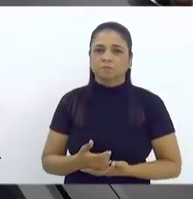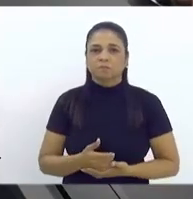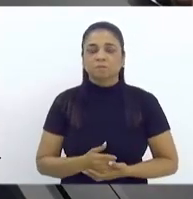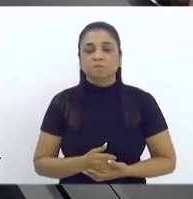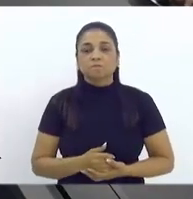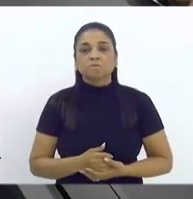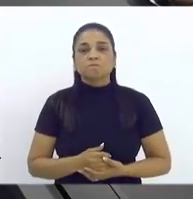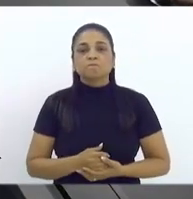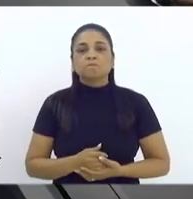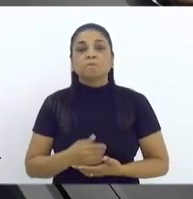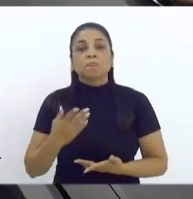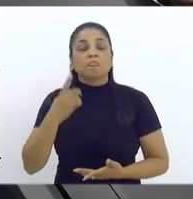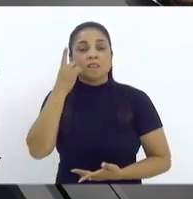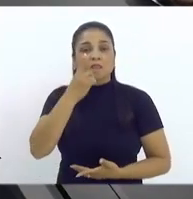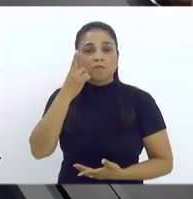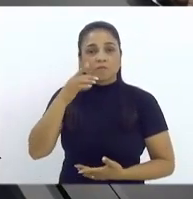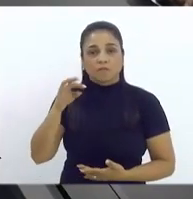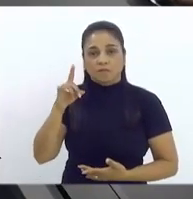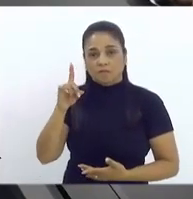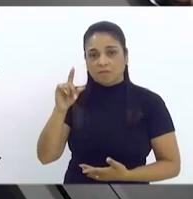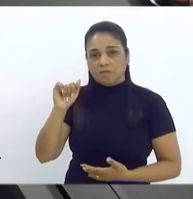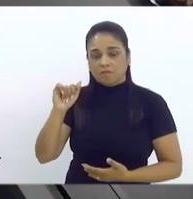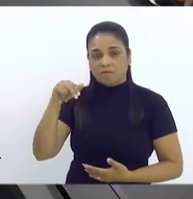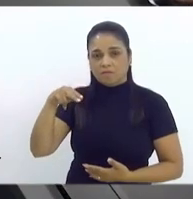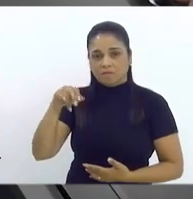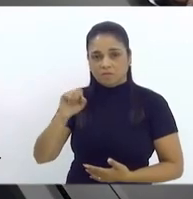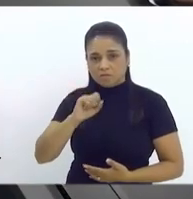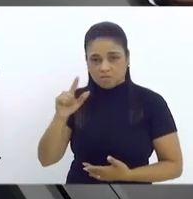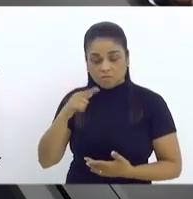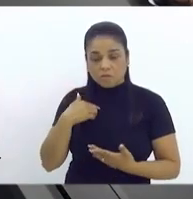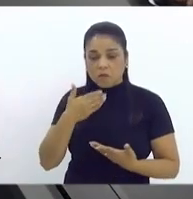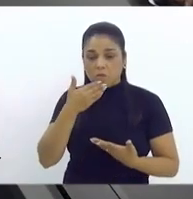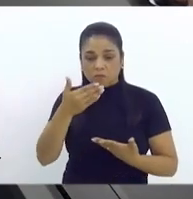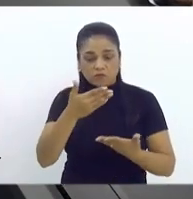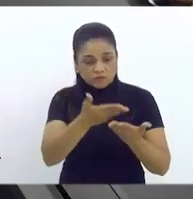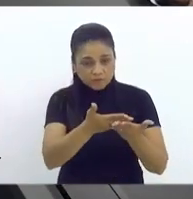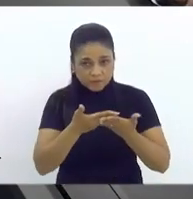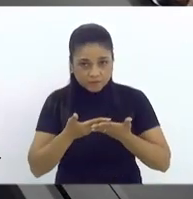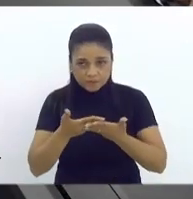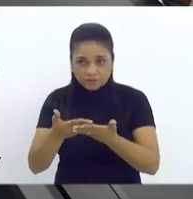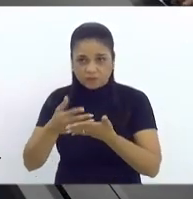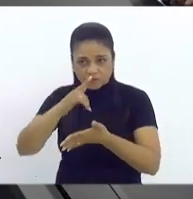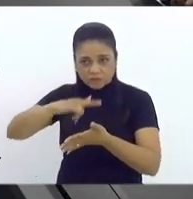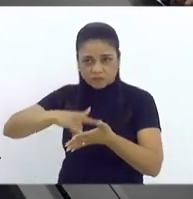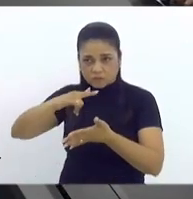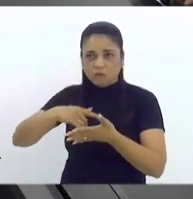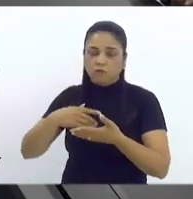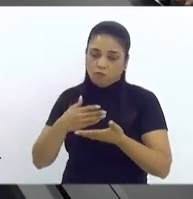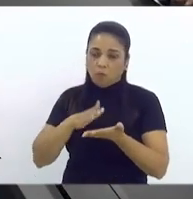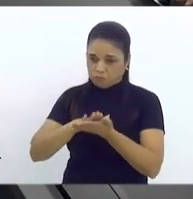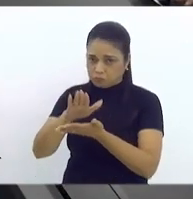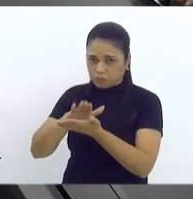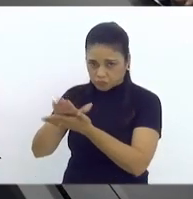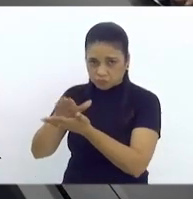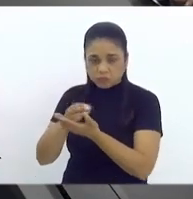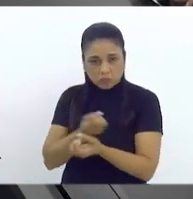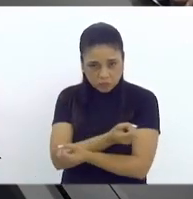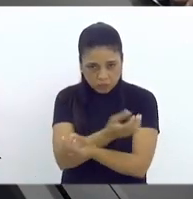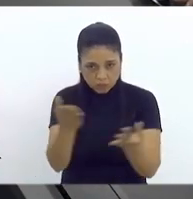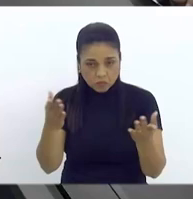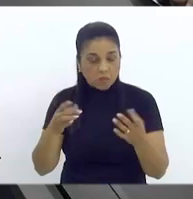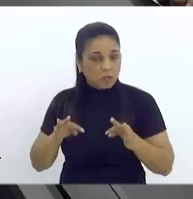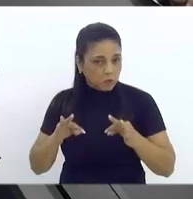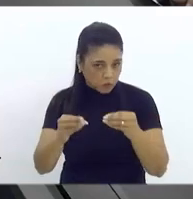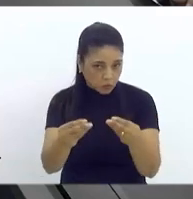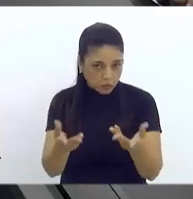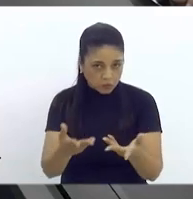Deputado Daniel Librelon, é só para pegar os requerimentos do deputado Brazão. Eu vou providenciar a cópia para todos os membros, para que a gente possa